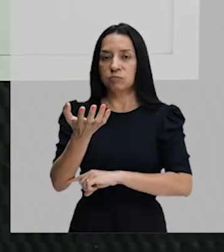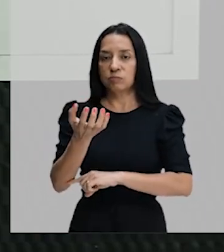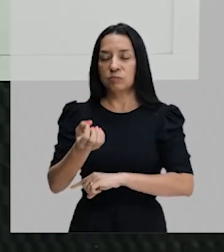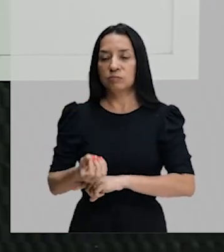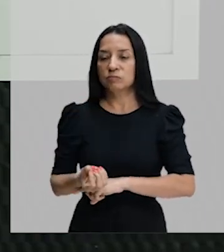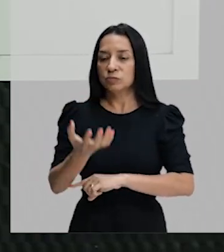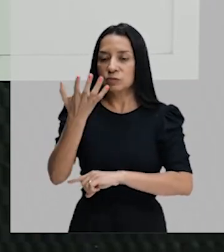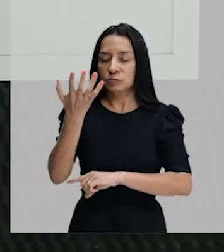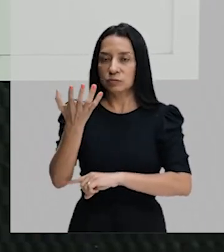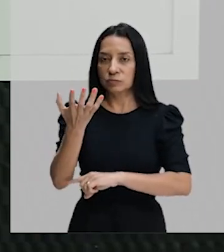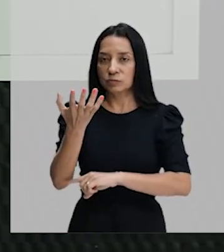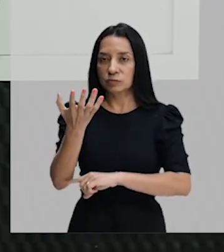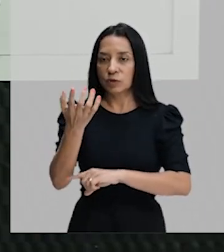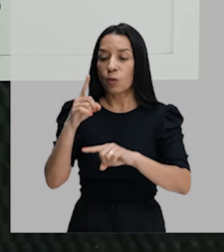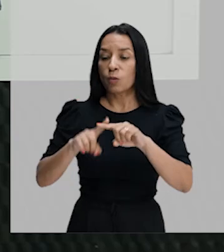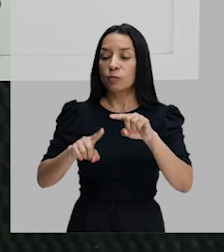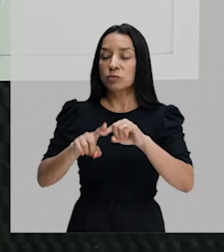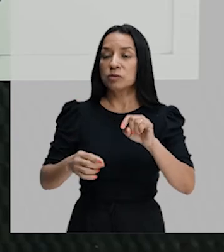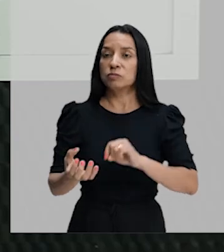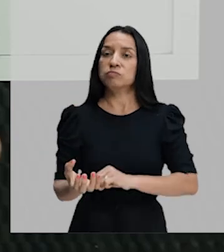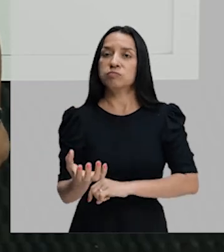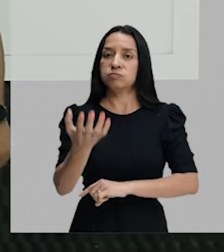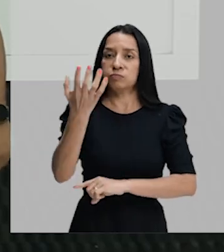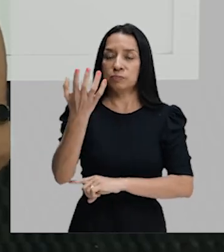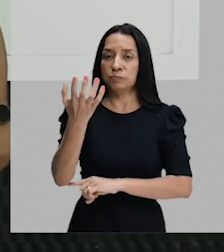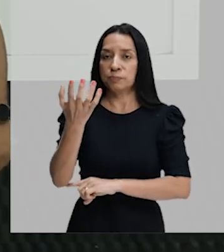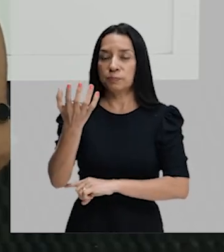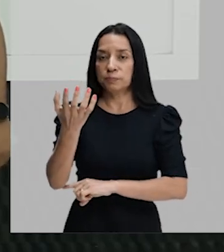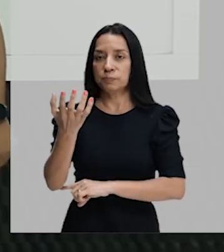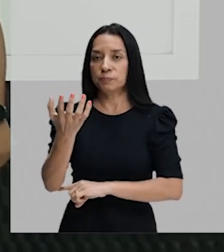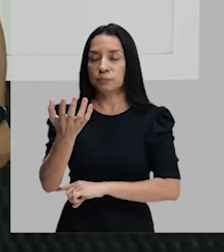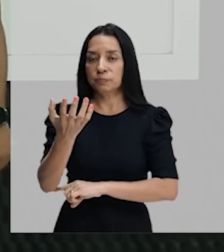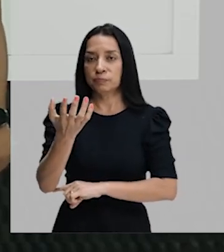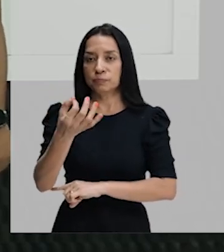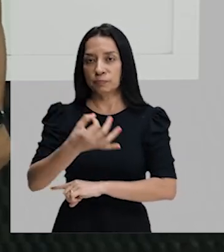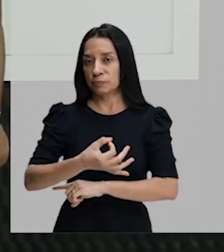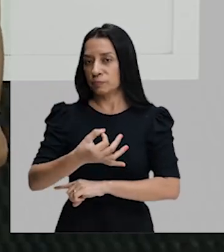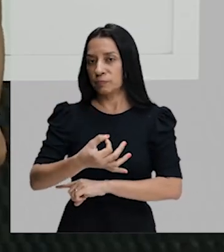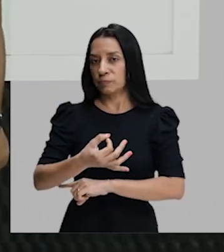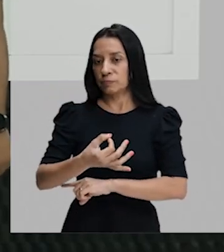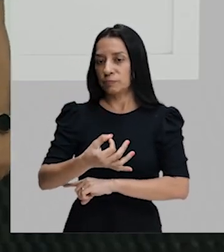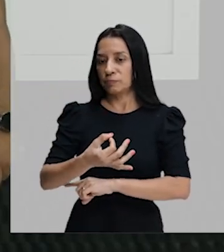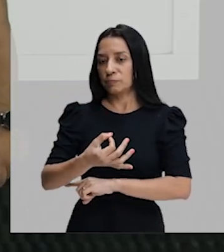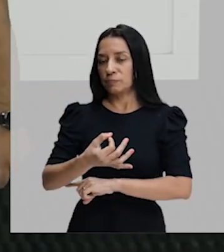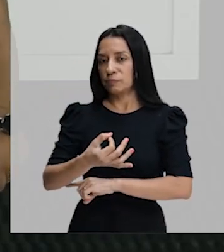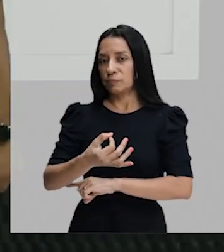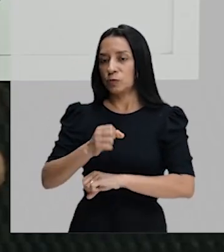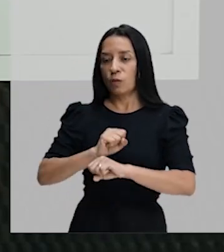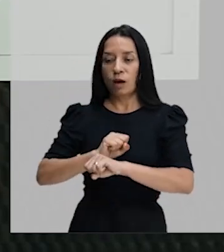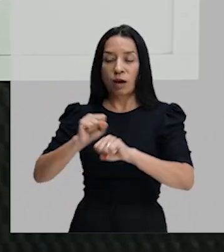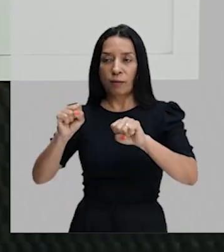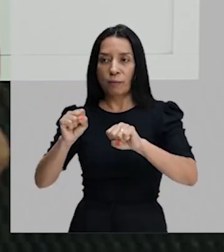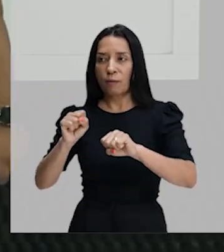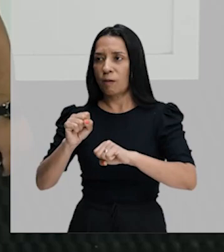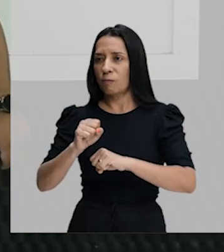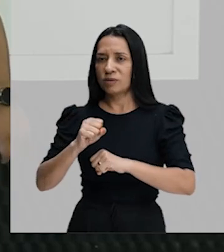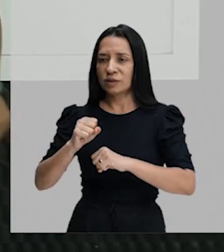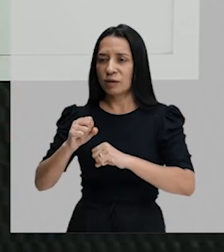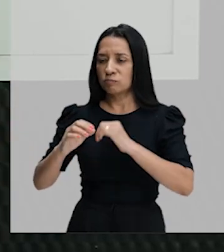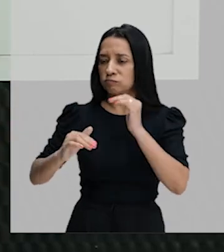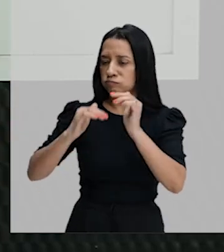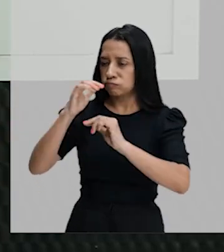se você joga um objeto para cima, certo? Ele não vai mais aumentar a sua velocidade, vai